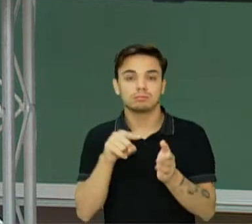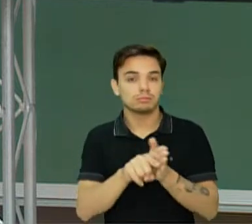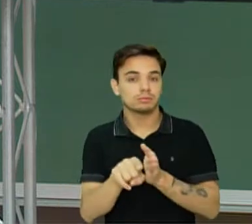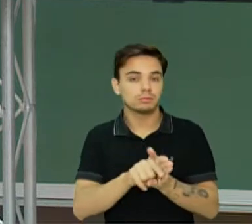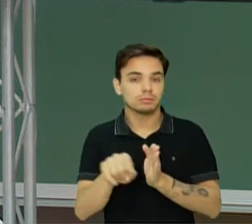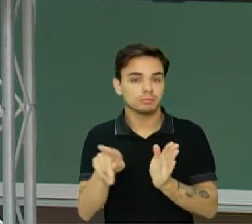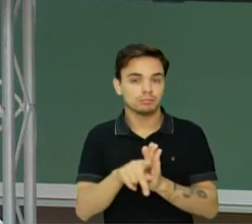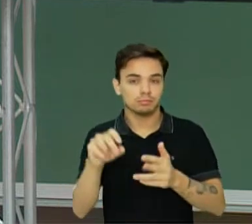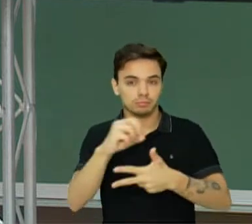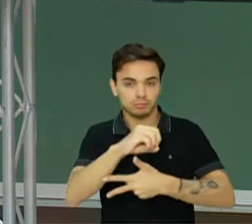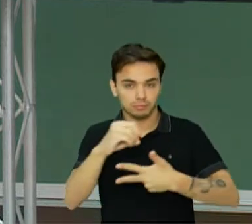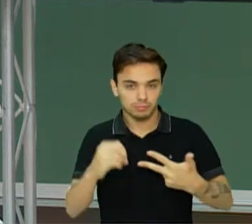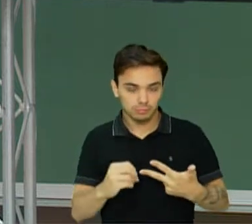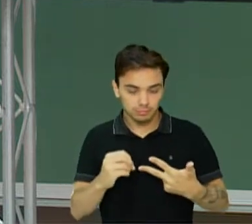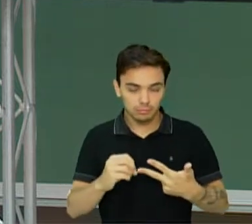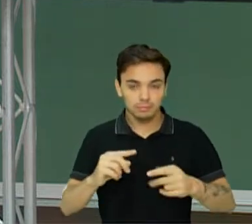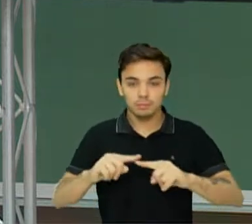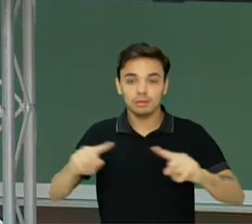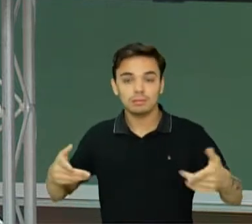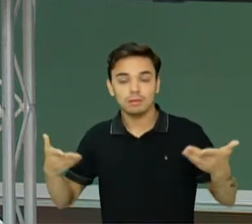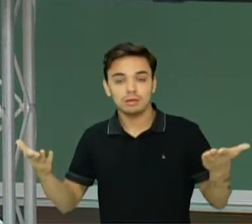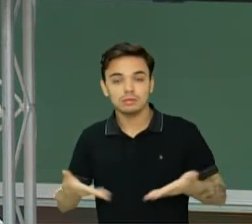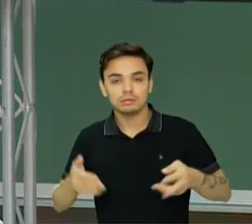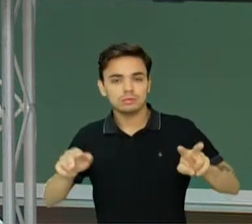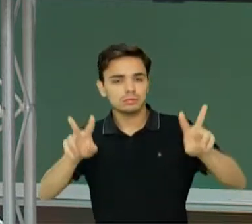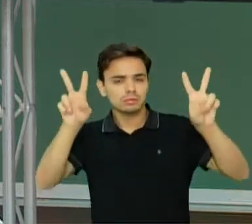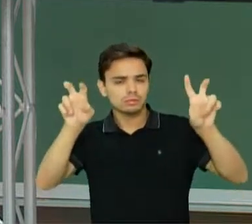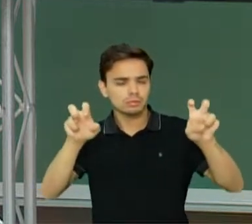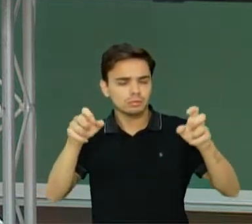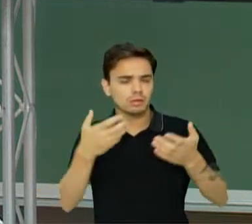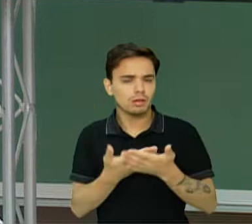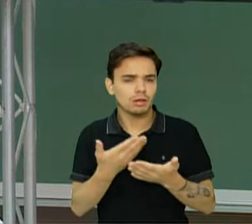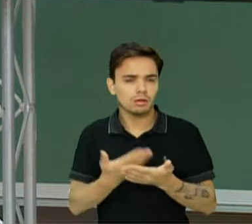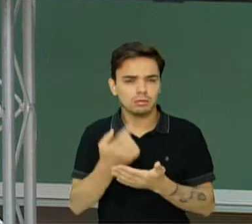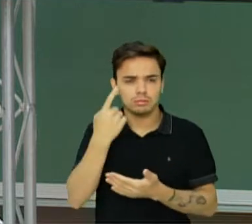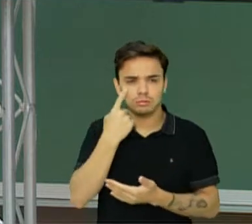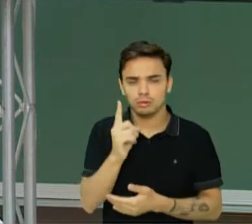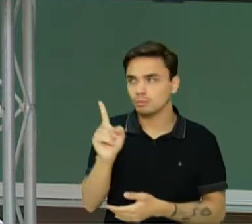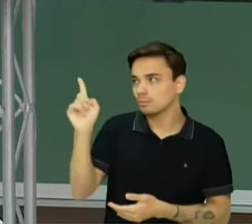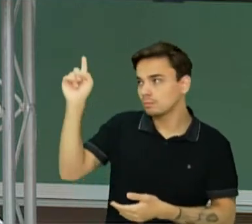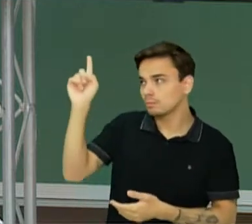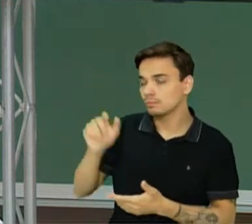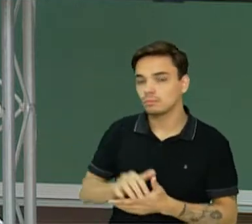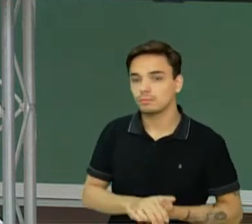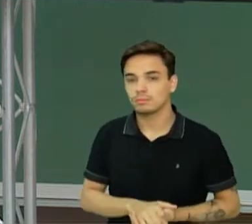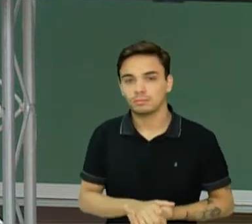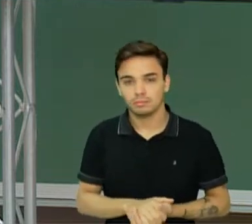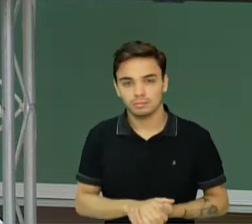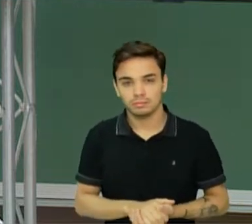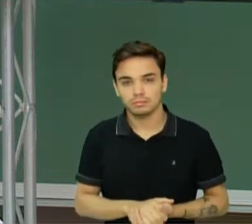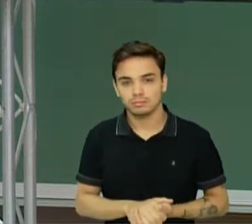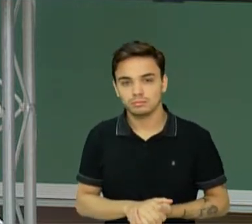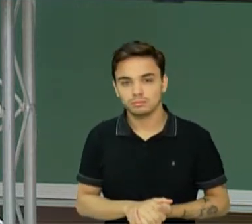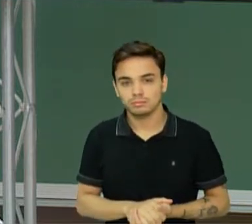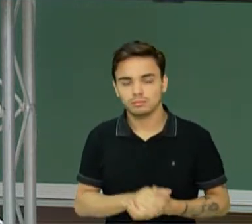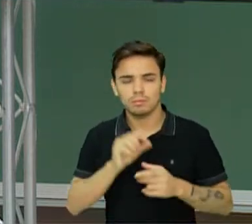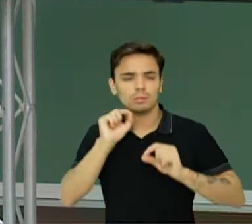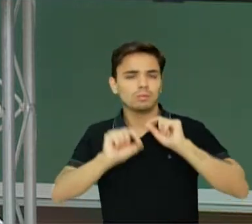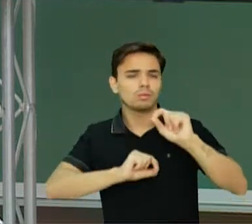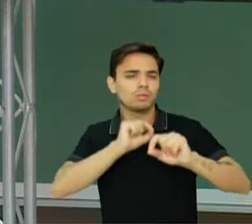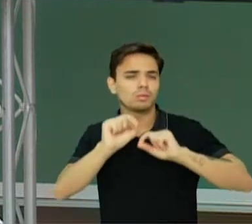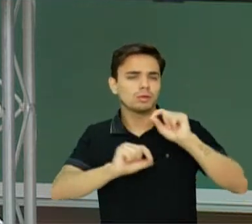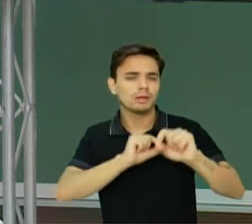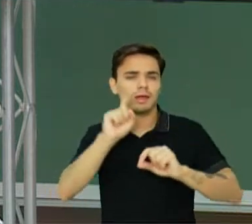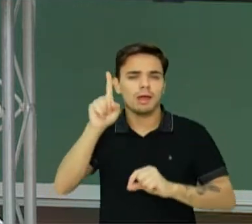tá? Para hoje, pessoal, o título da nossa aula é What's a Pseudonym? O que que é um